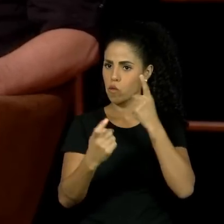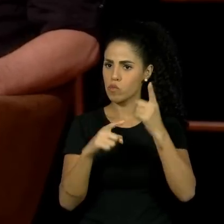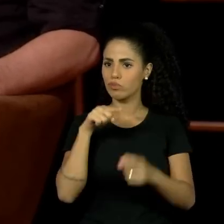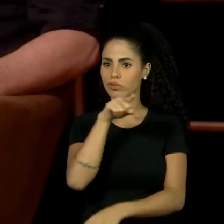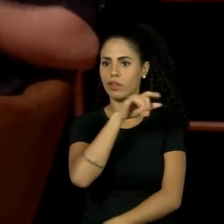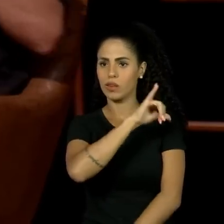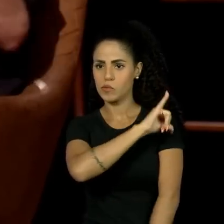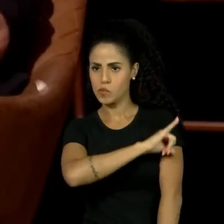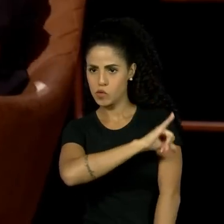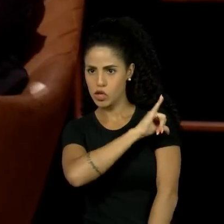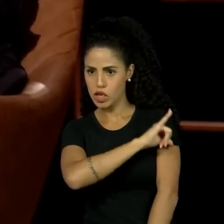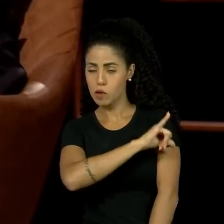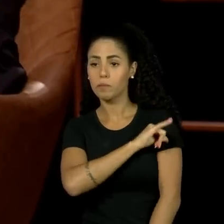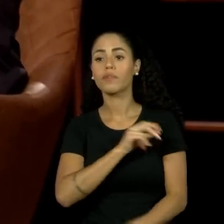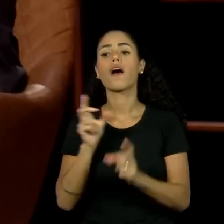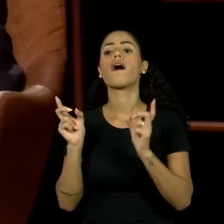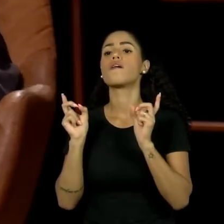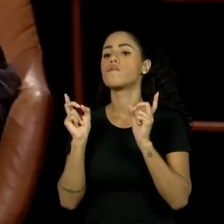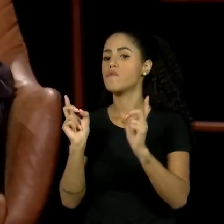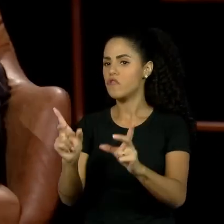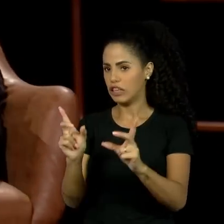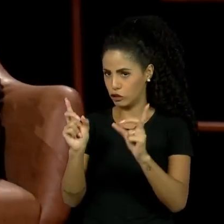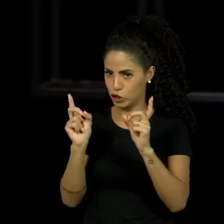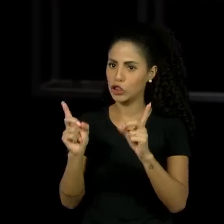Rio, vendi bastante quadro,